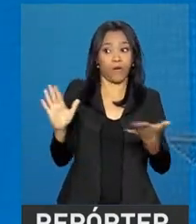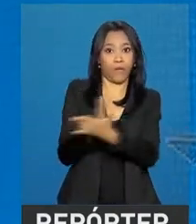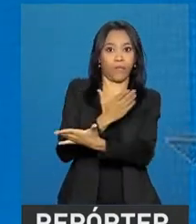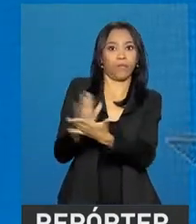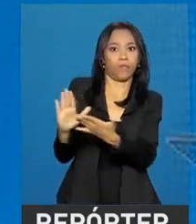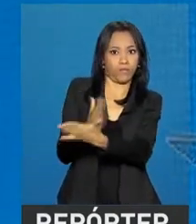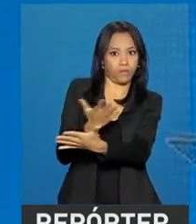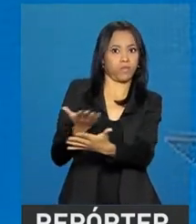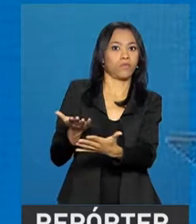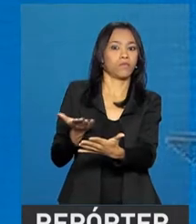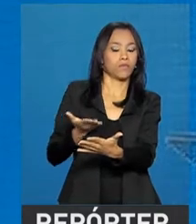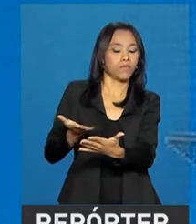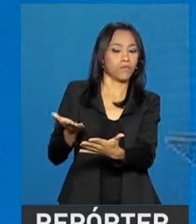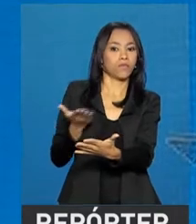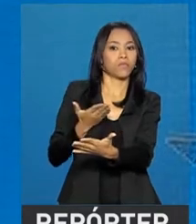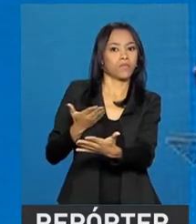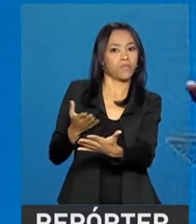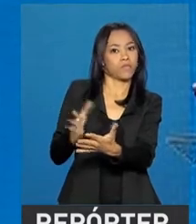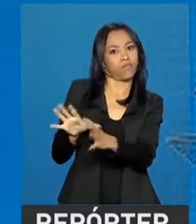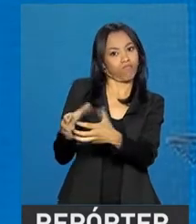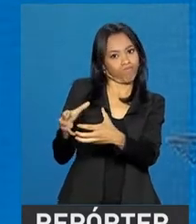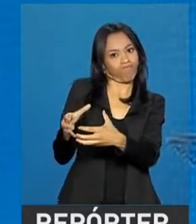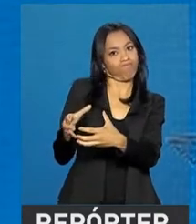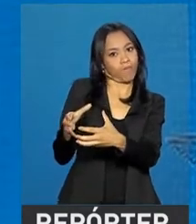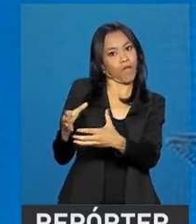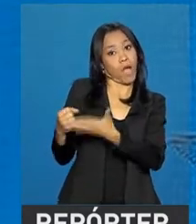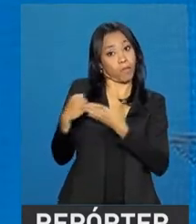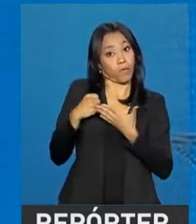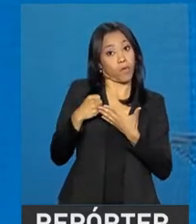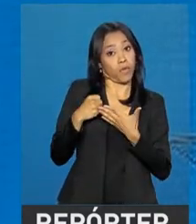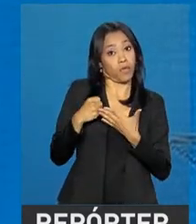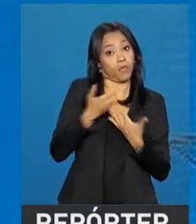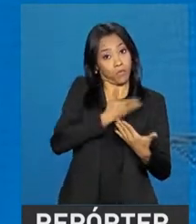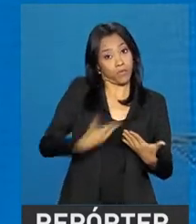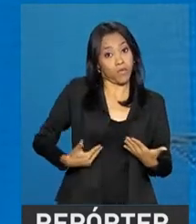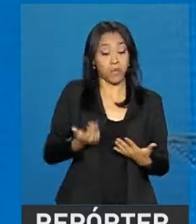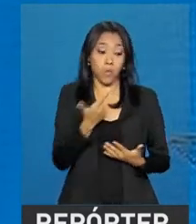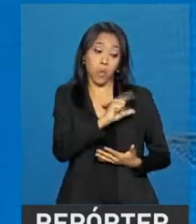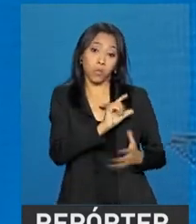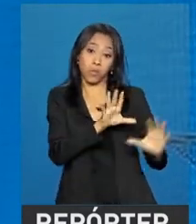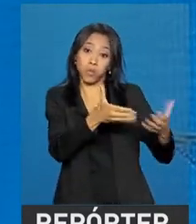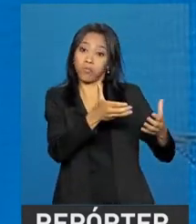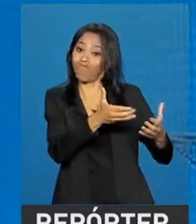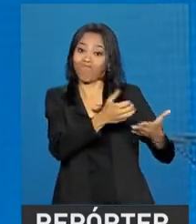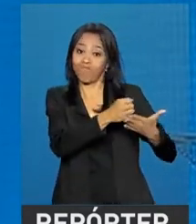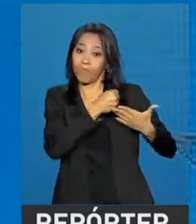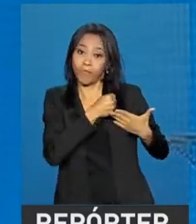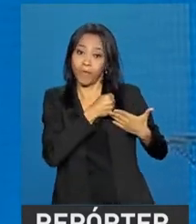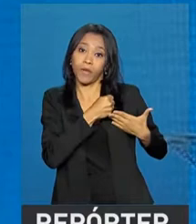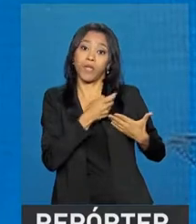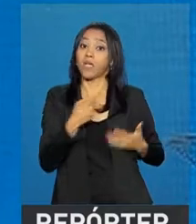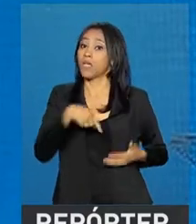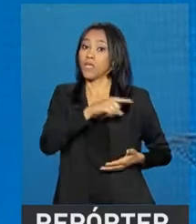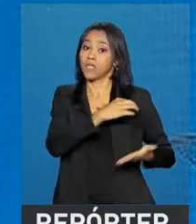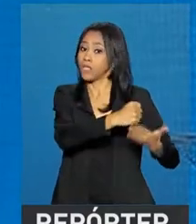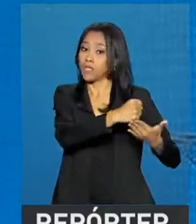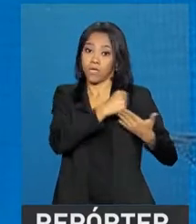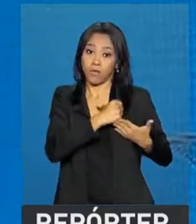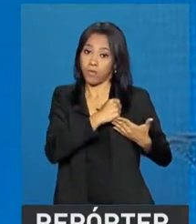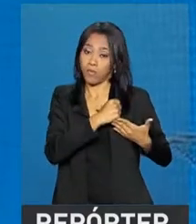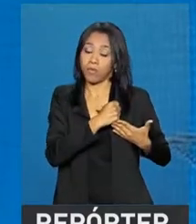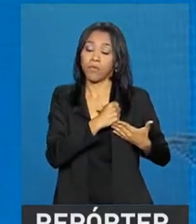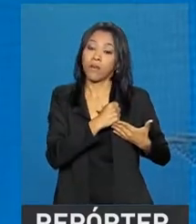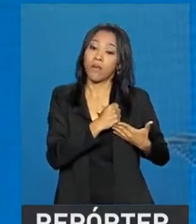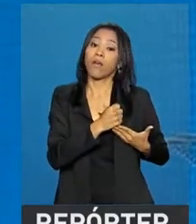a apoia o que o governo fez outros não apoia eu ao apoiarem a um